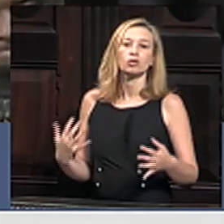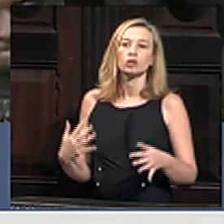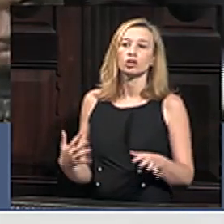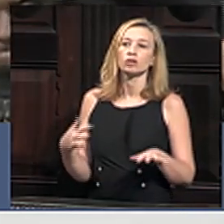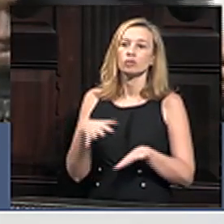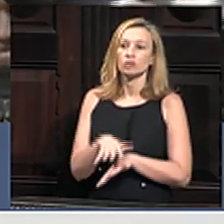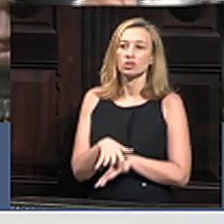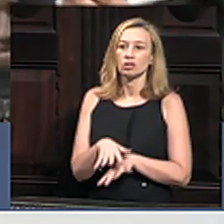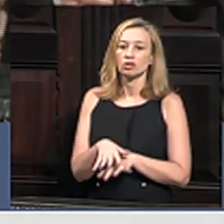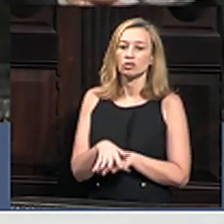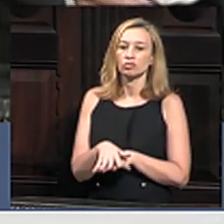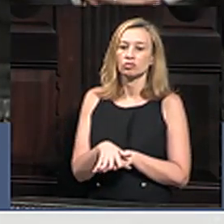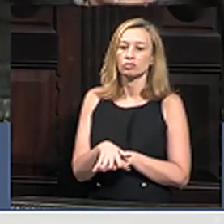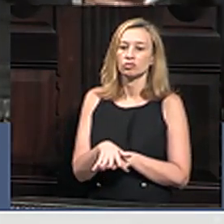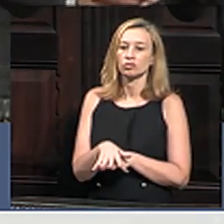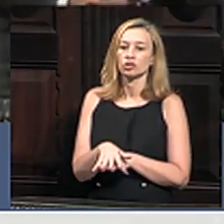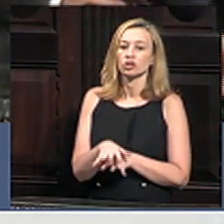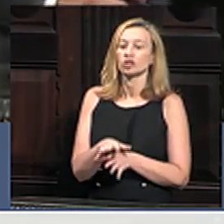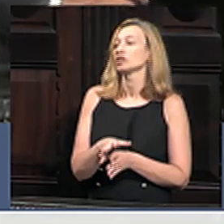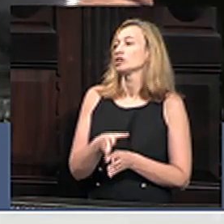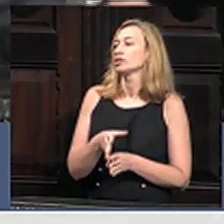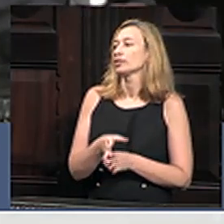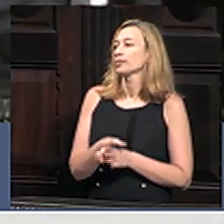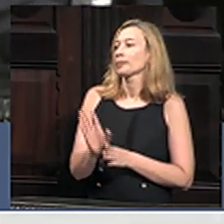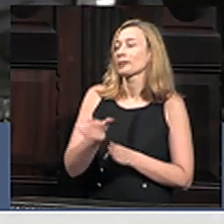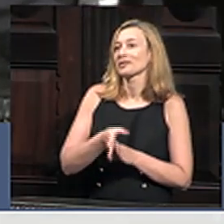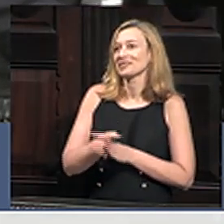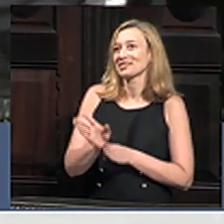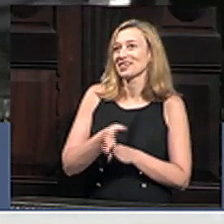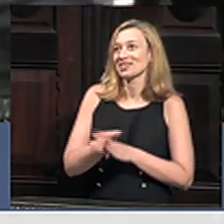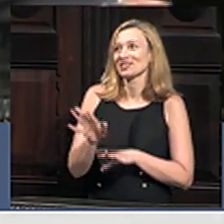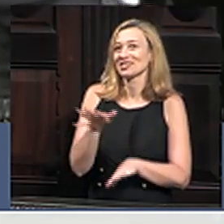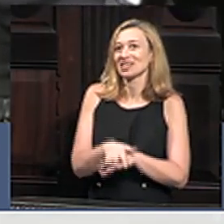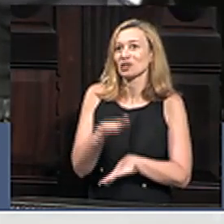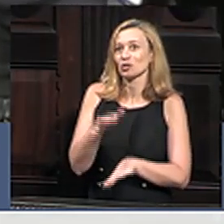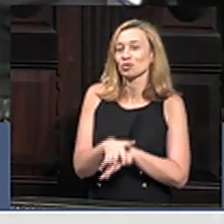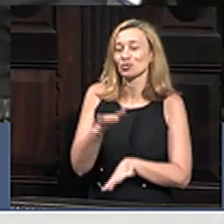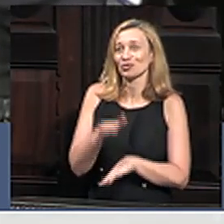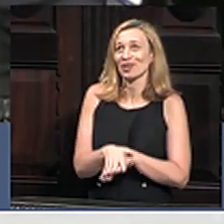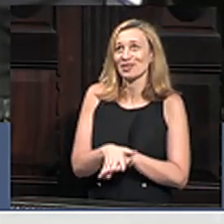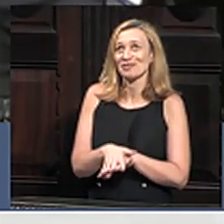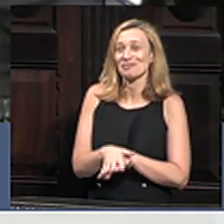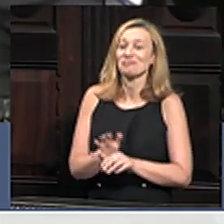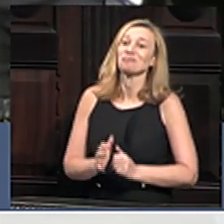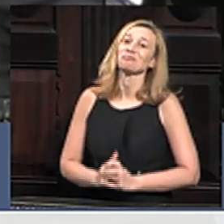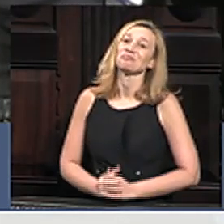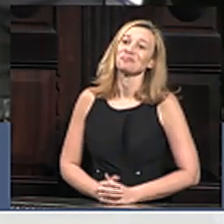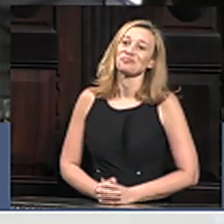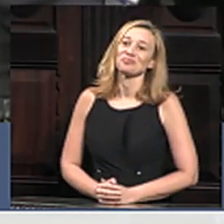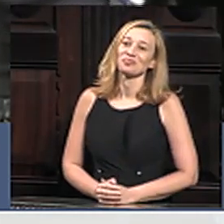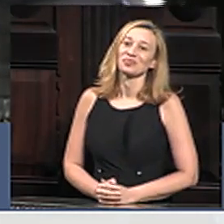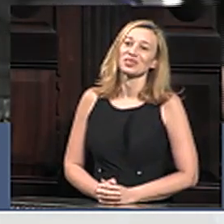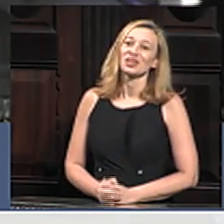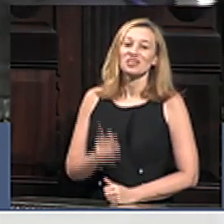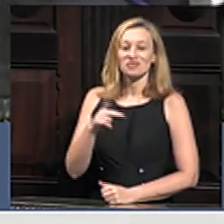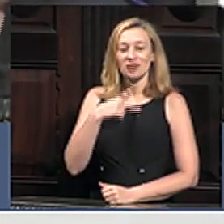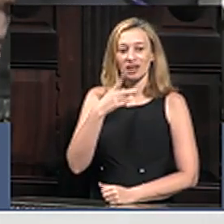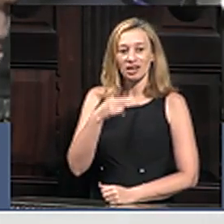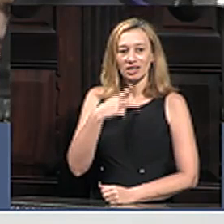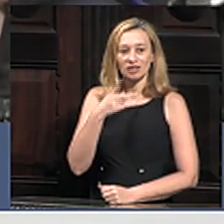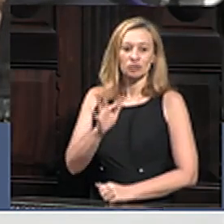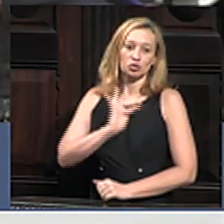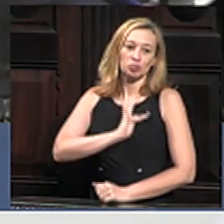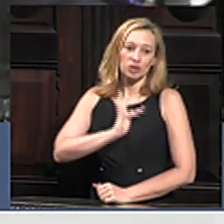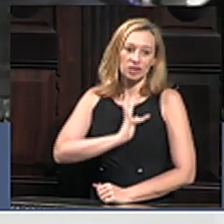sexual, identidade de gênero e nome social nos boletins de ocorrência emitidos pelas autoridades policiais